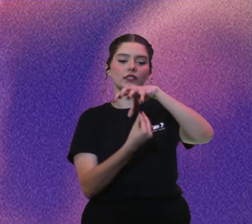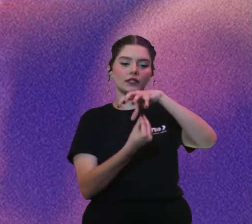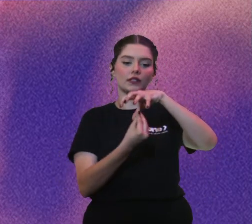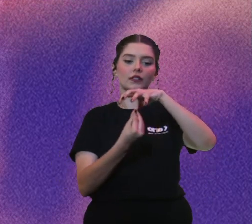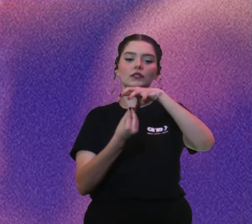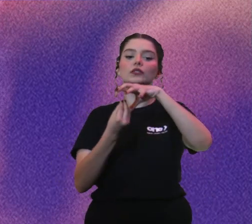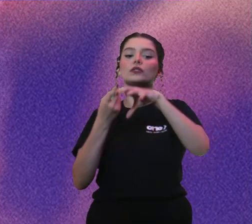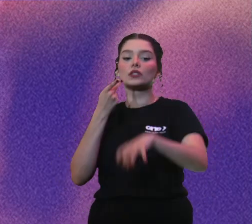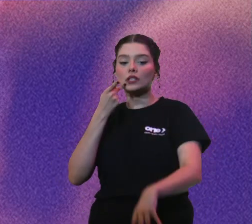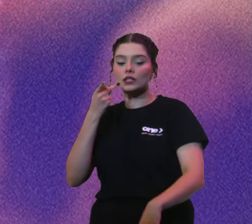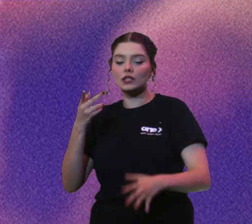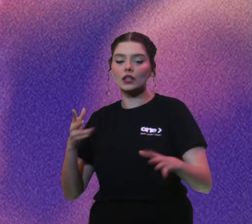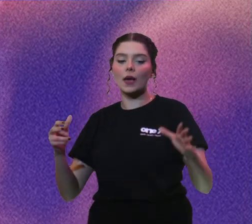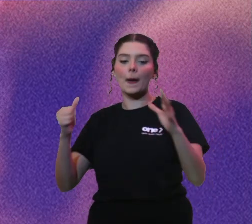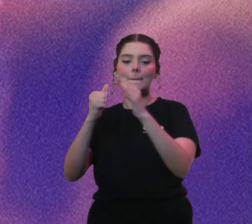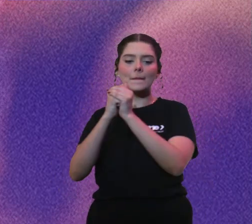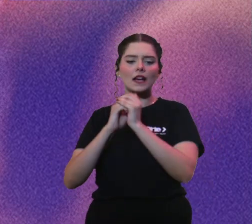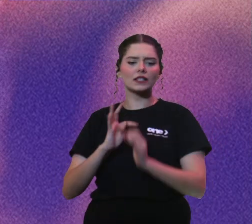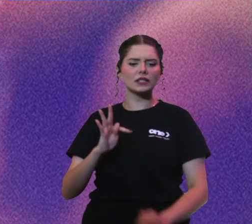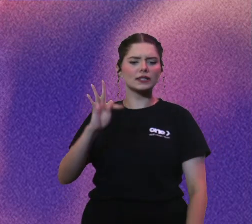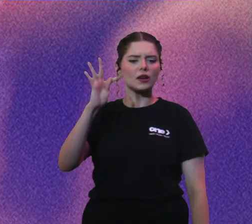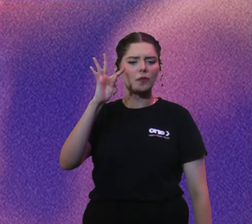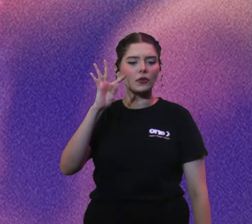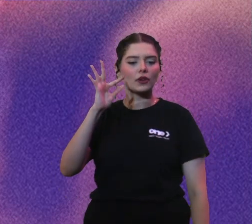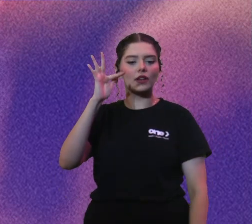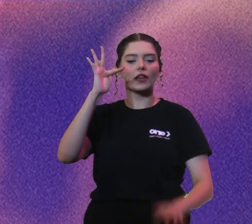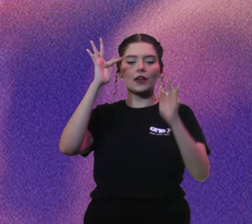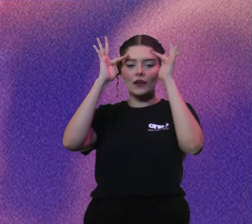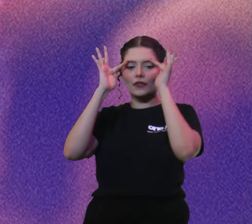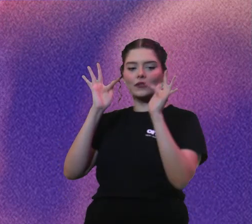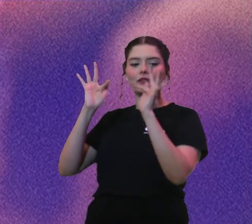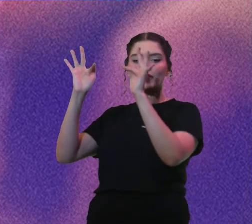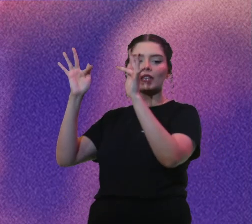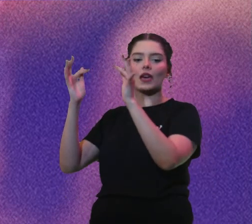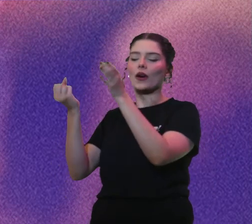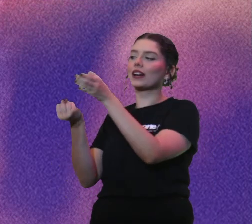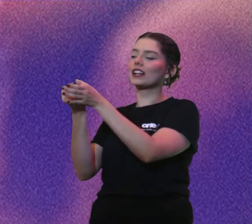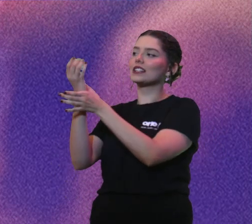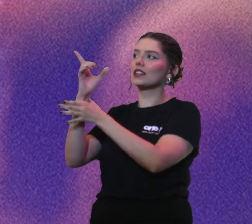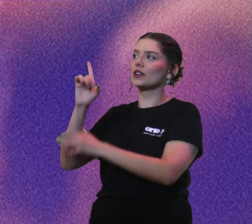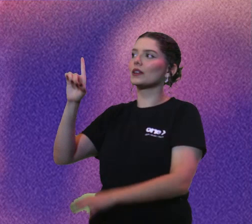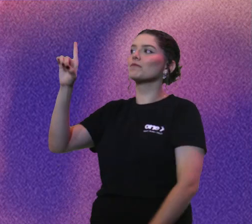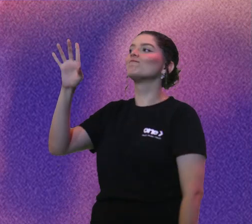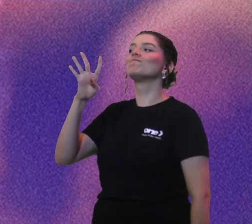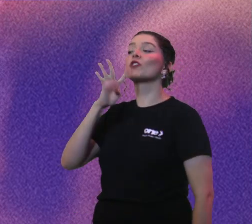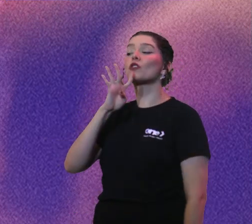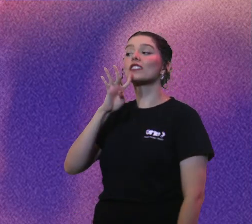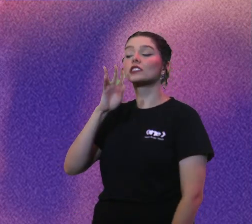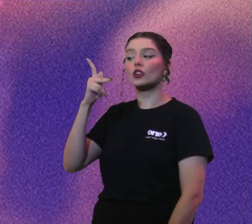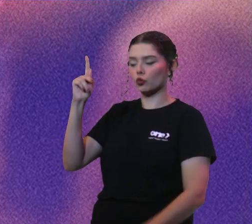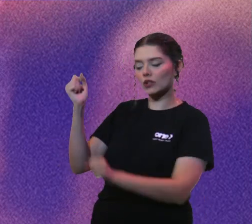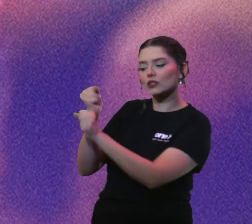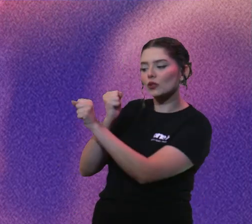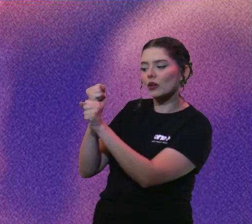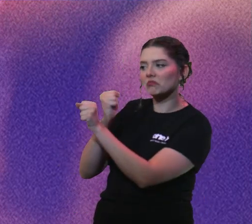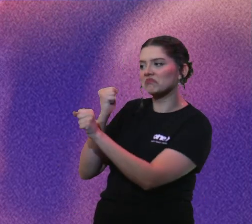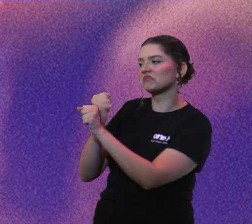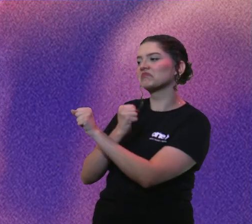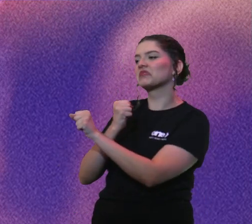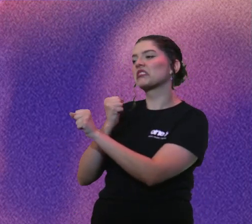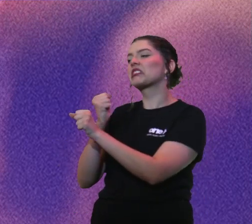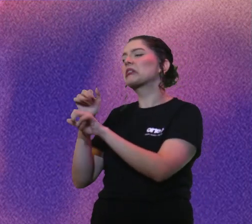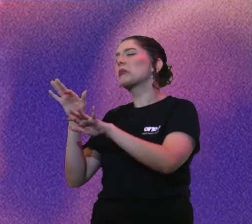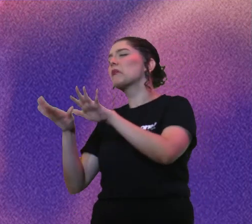Amém, a testemunha fiel e verdadeira, o princípio da criação de Deus. Conheço as tuas obras, que nem és frio,